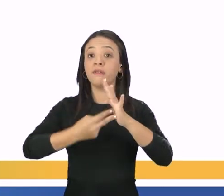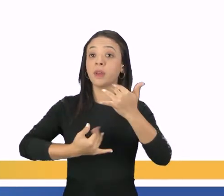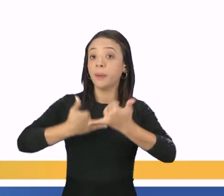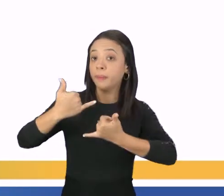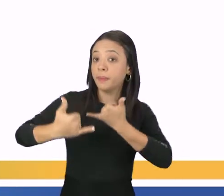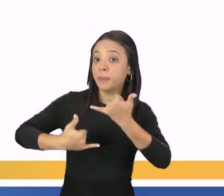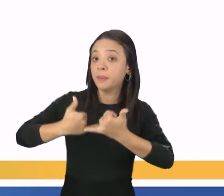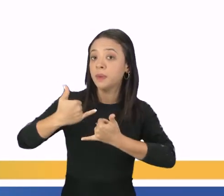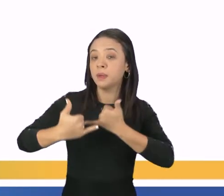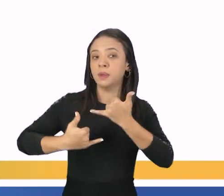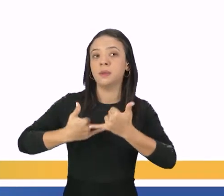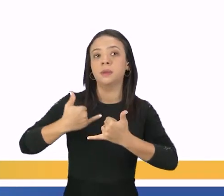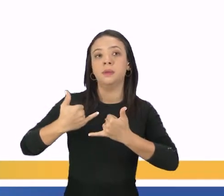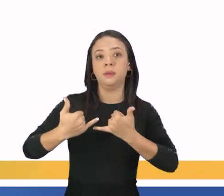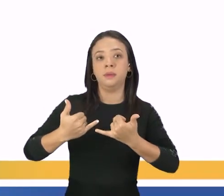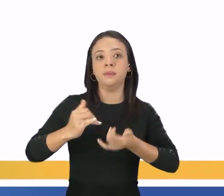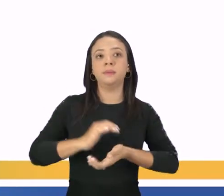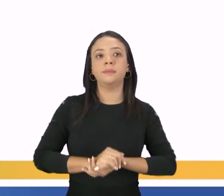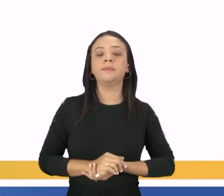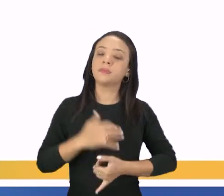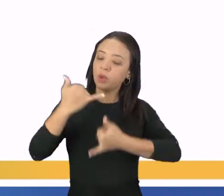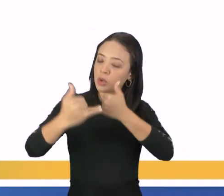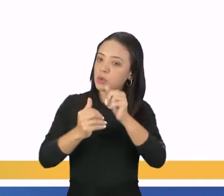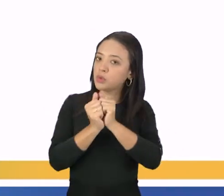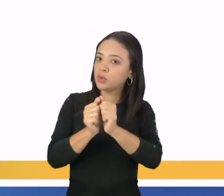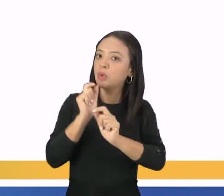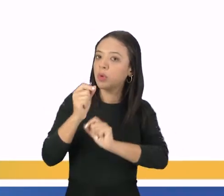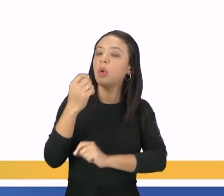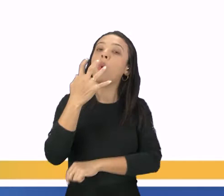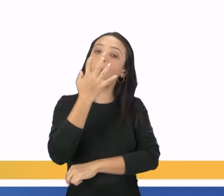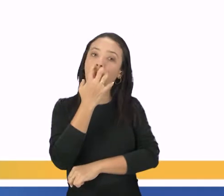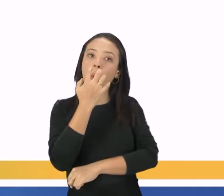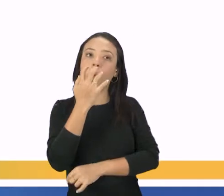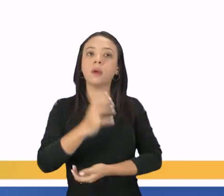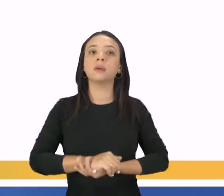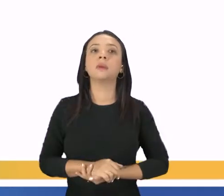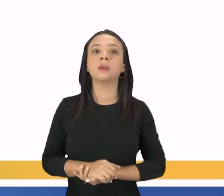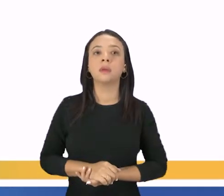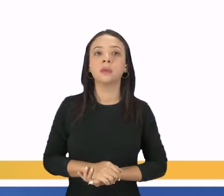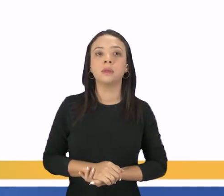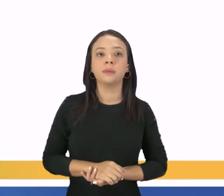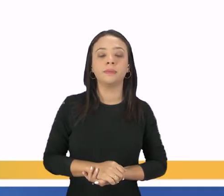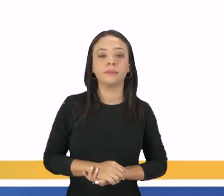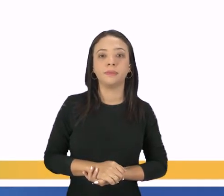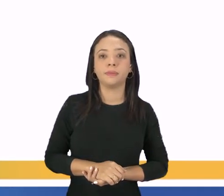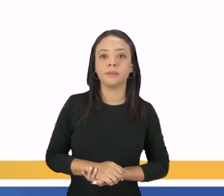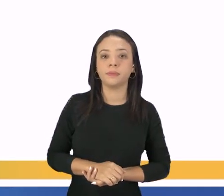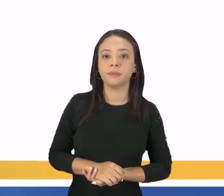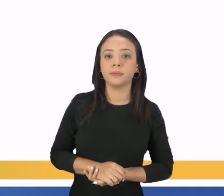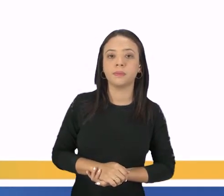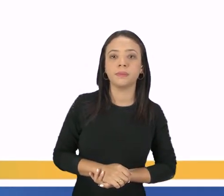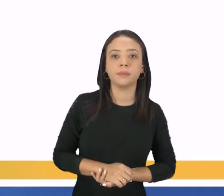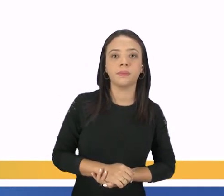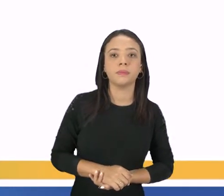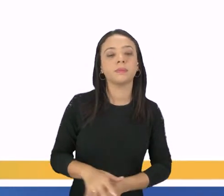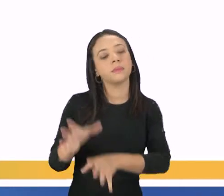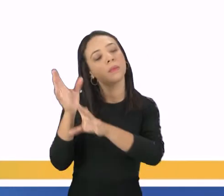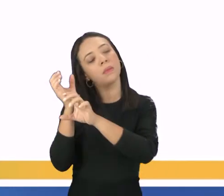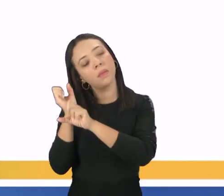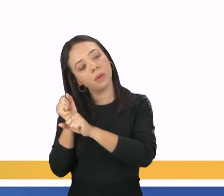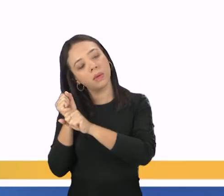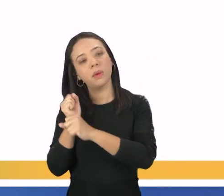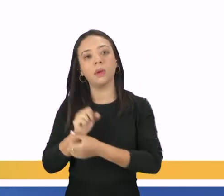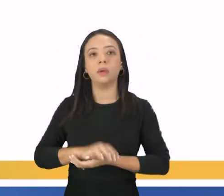brincar. Juego com mi perro, ou seja, eu brinco com meu cachorro. Eu vou dormir, né? Que é o verbo